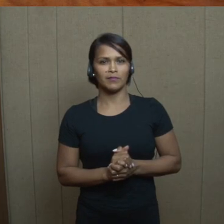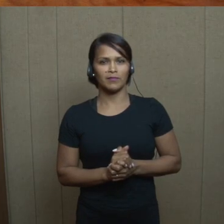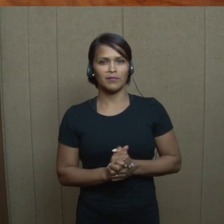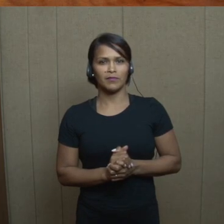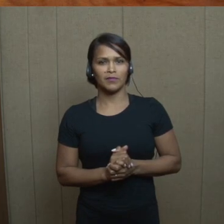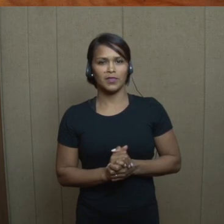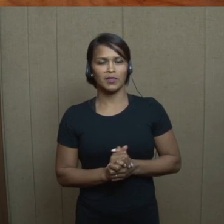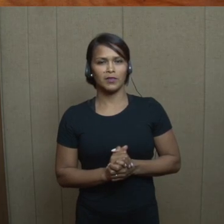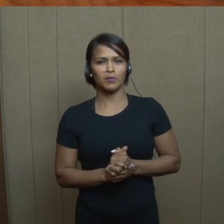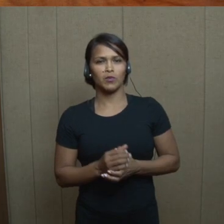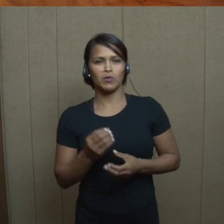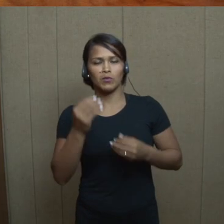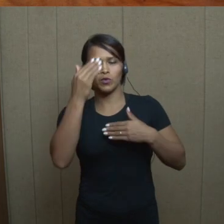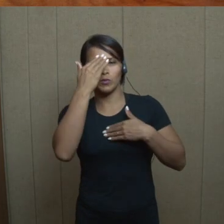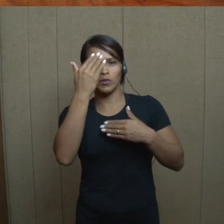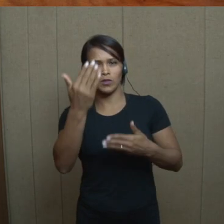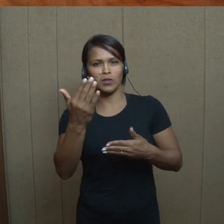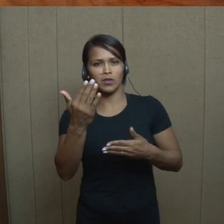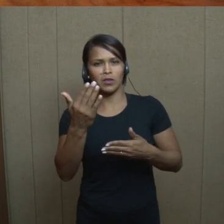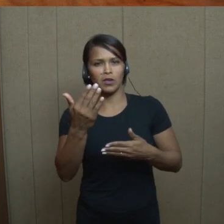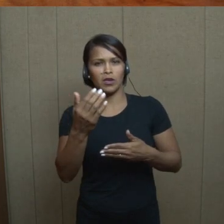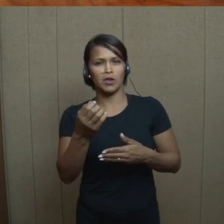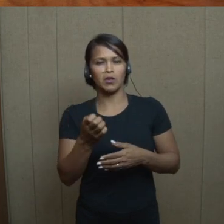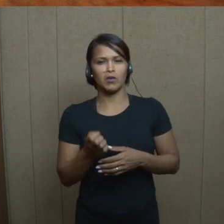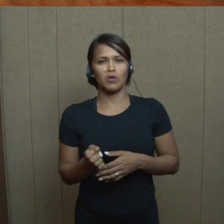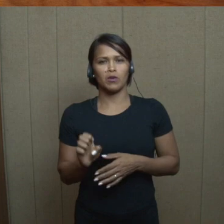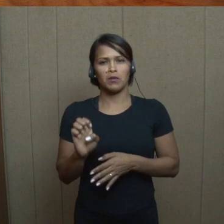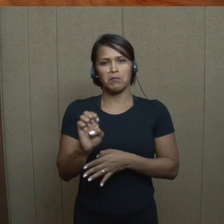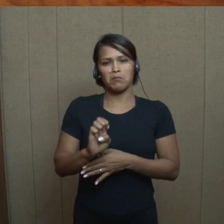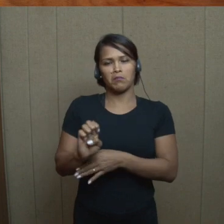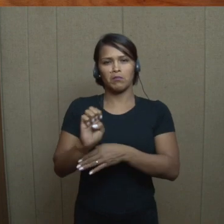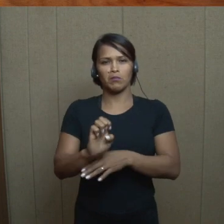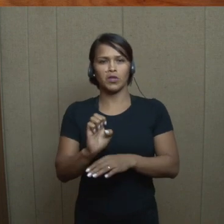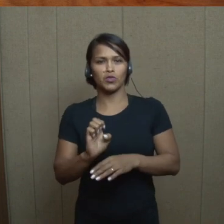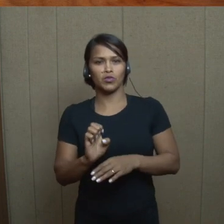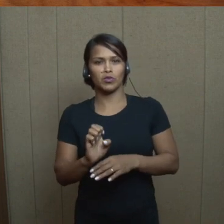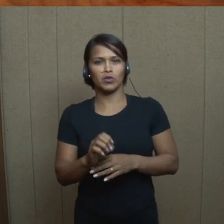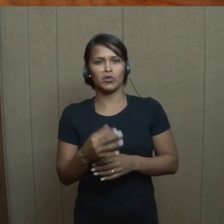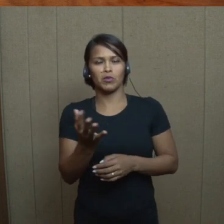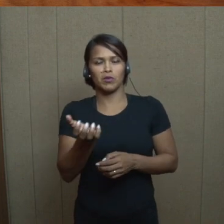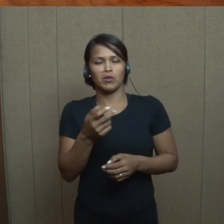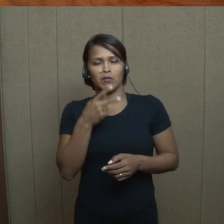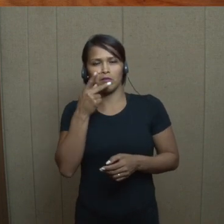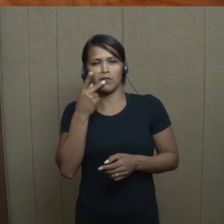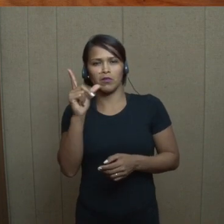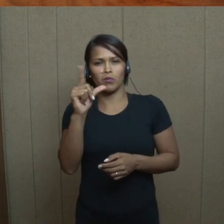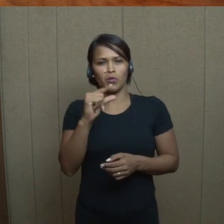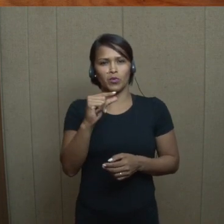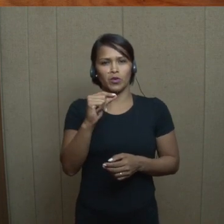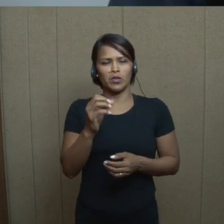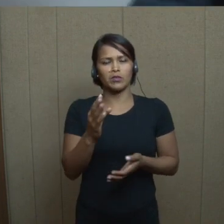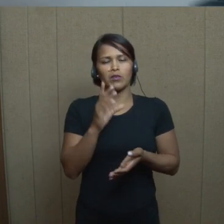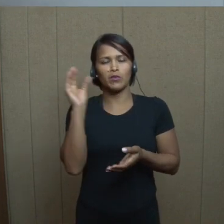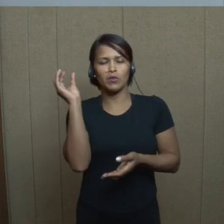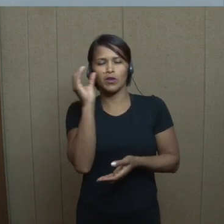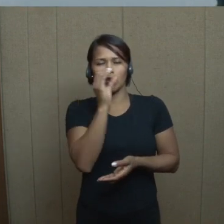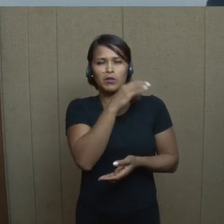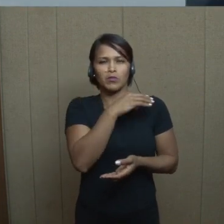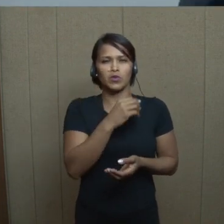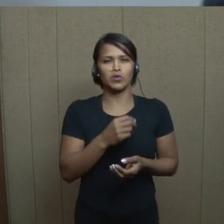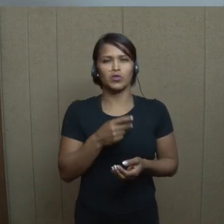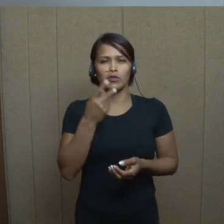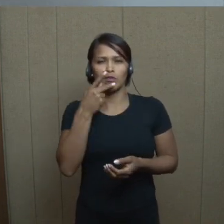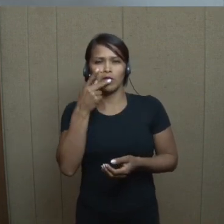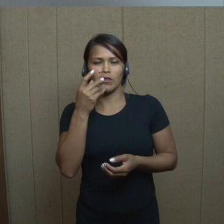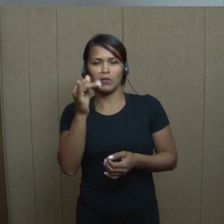Bom, muito obrigado. Embaixador Kenneth, gostaria de falar alguma coisa? Só rapidamente, para fazer um comentário sobre a